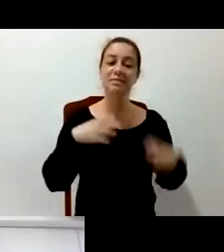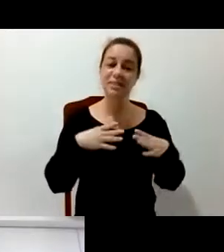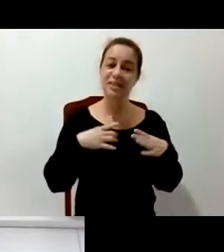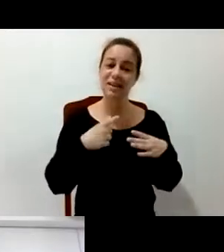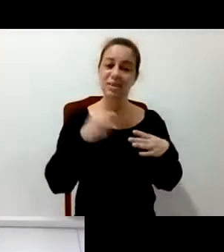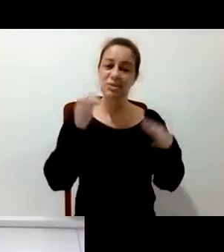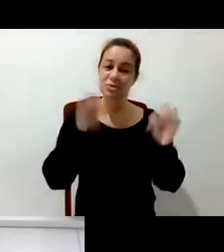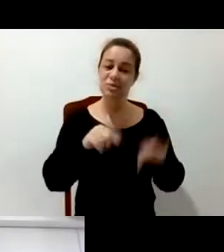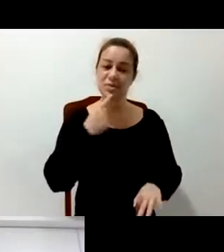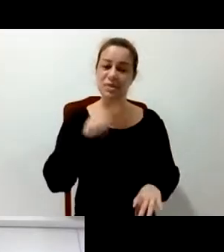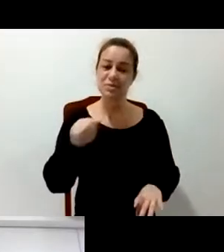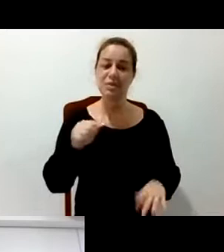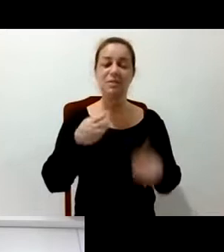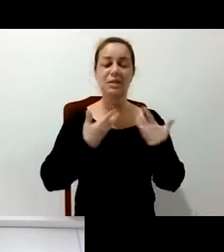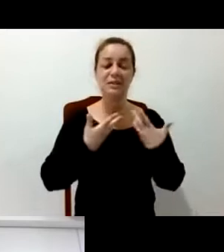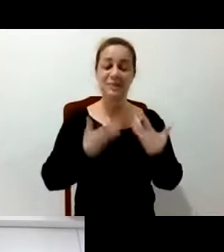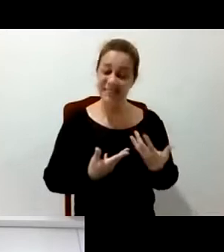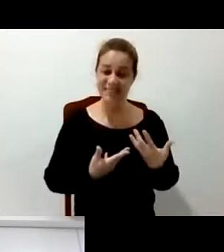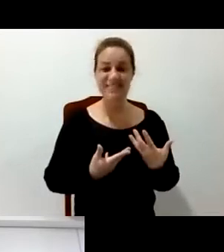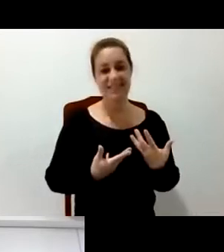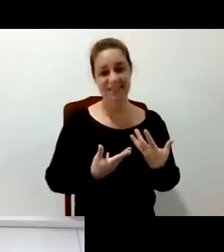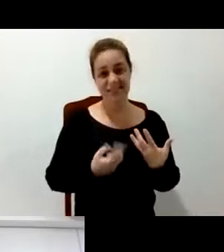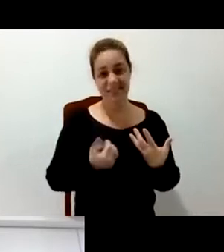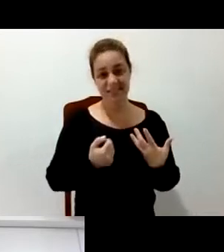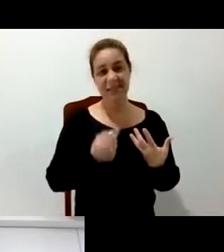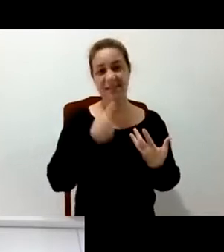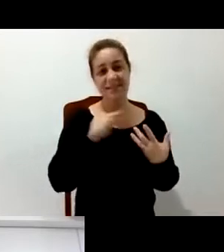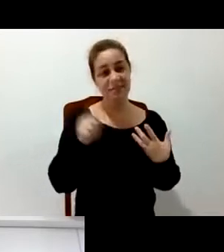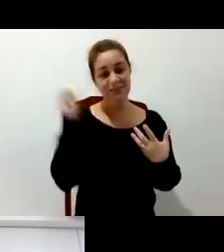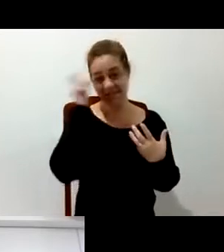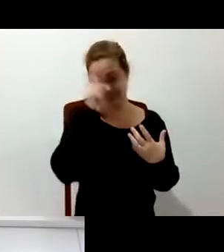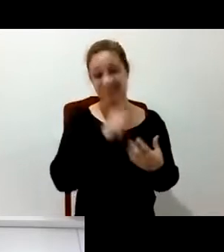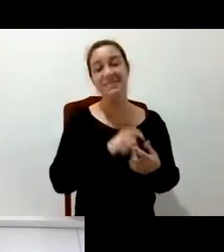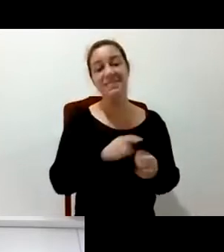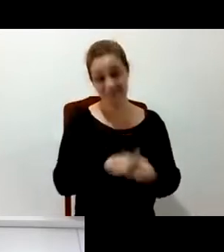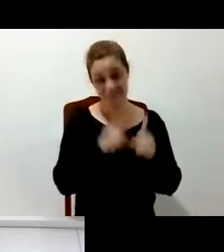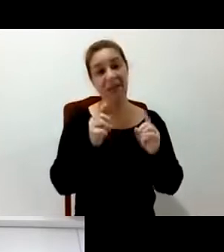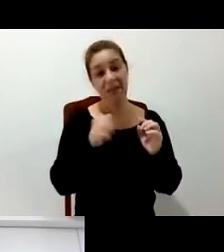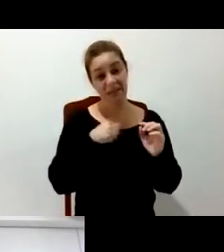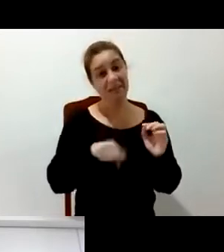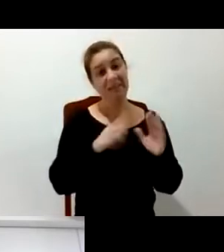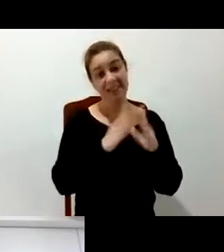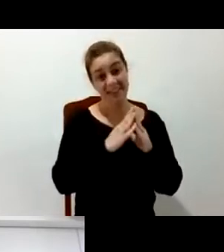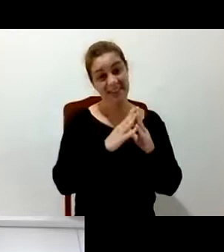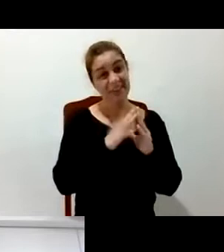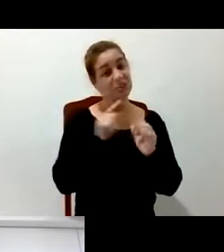dar uma descansada essa semana foi bem pesadinha aqui para a gente aqui em casa. Isso é para